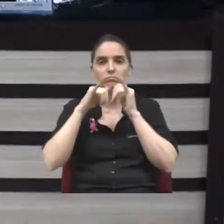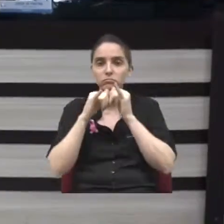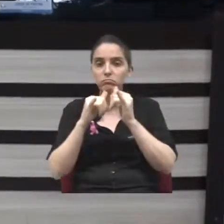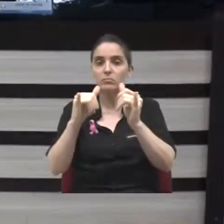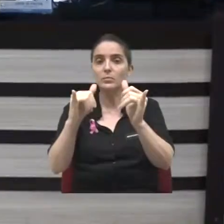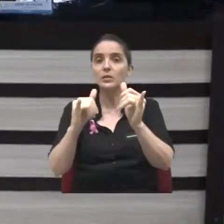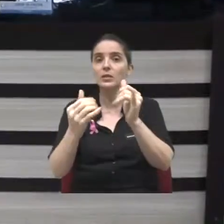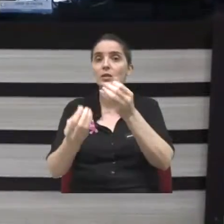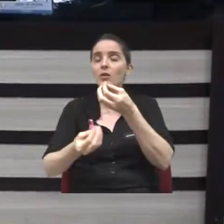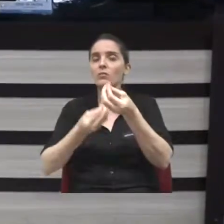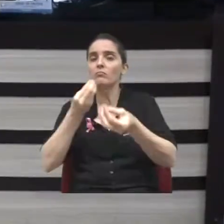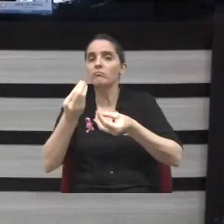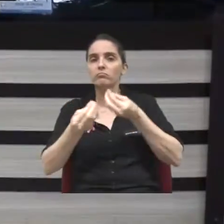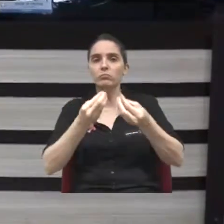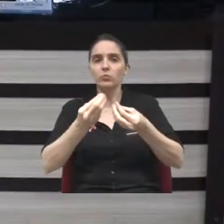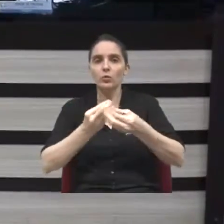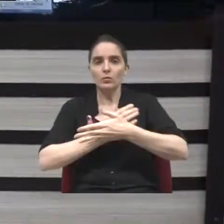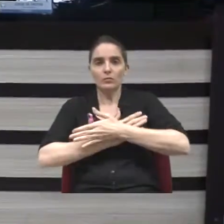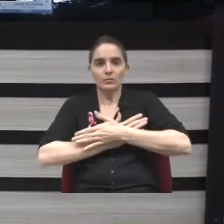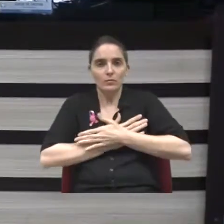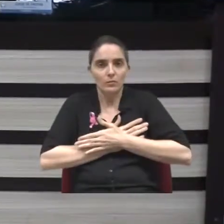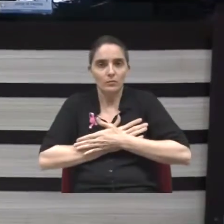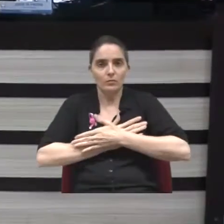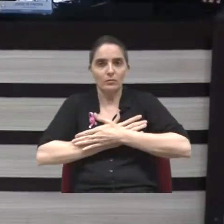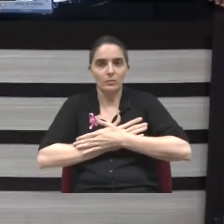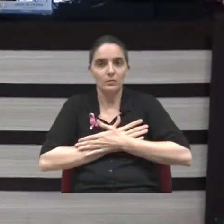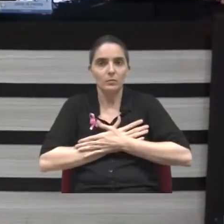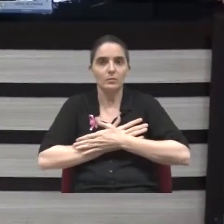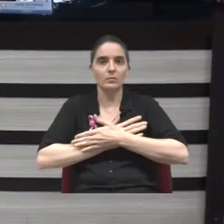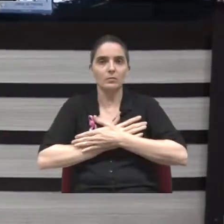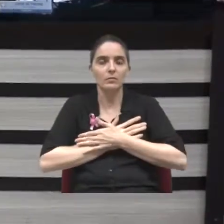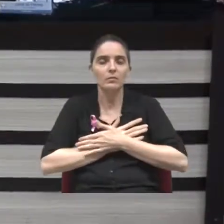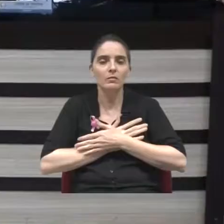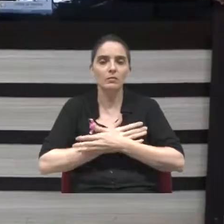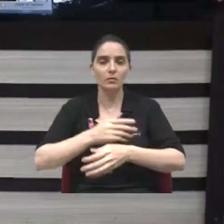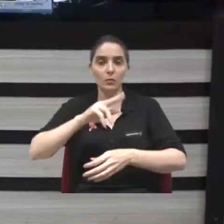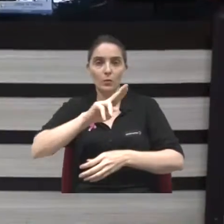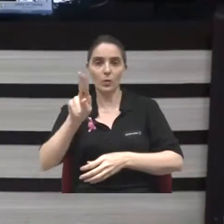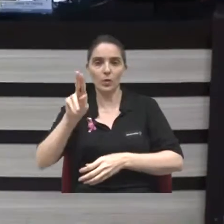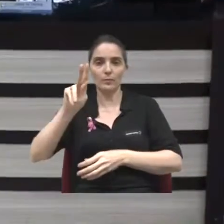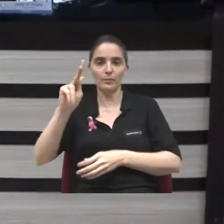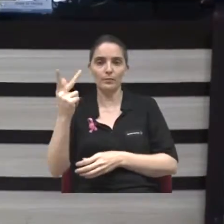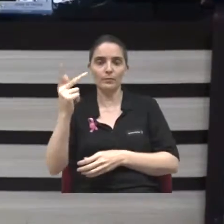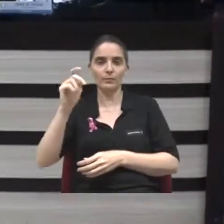o método hospitalar denominado manobra de